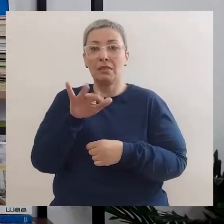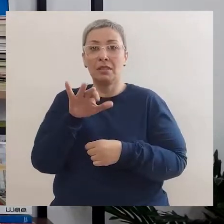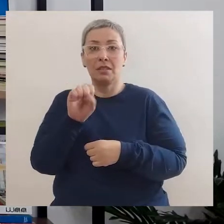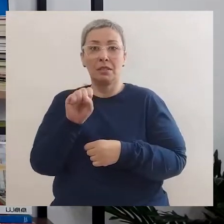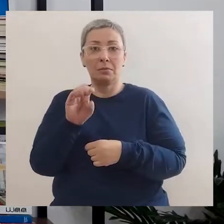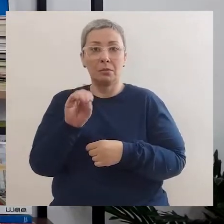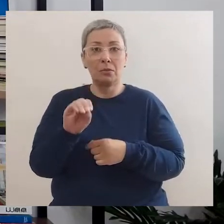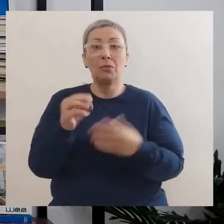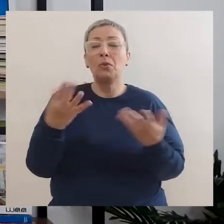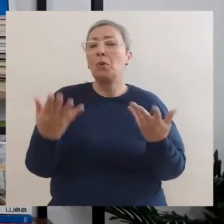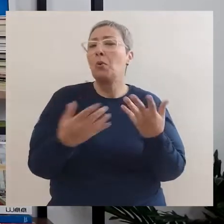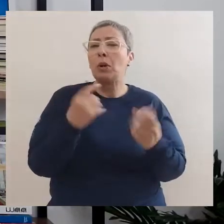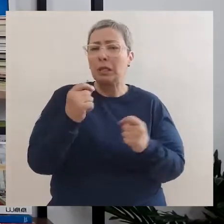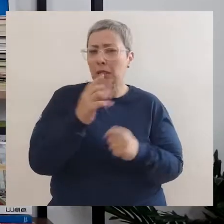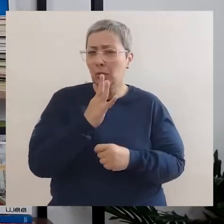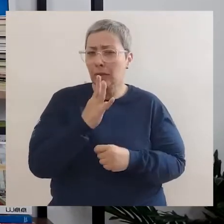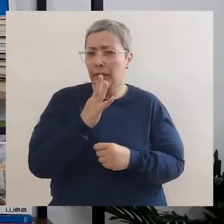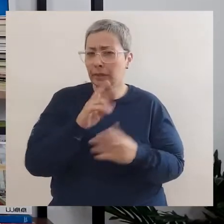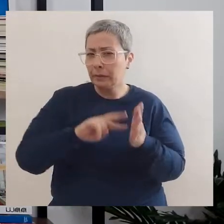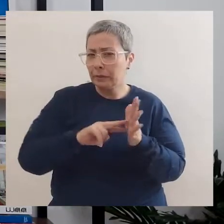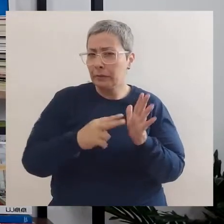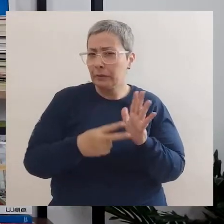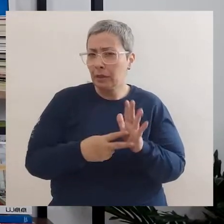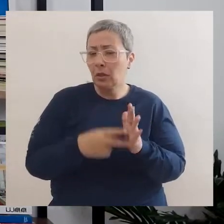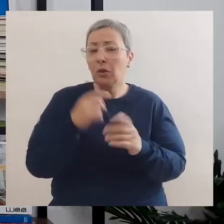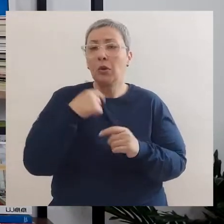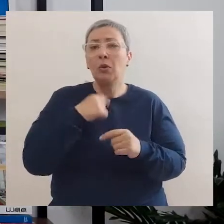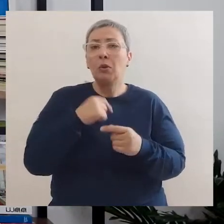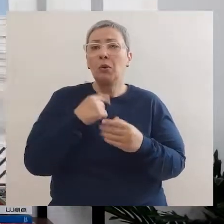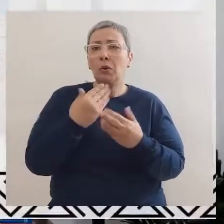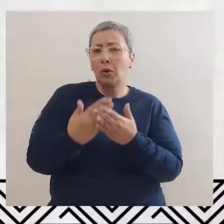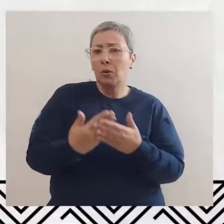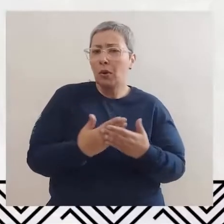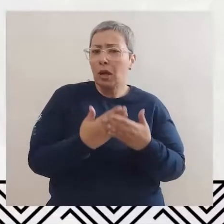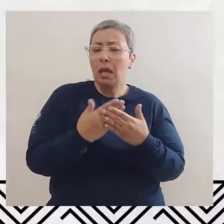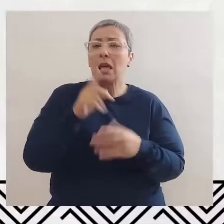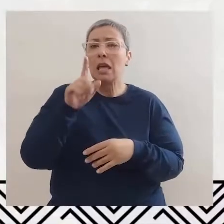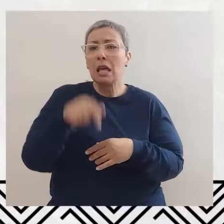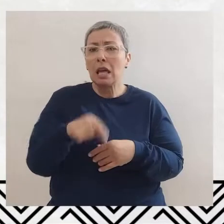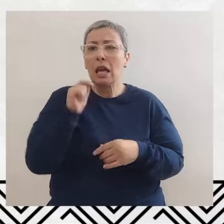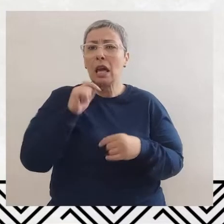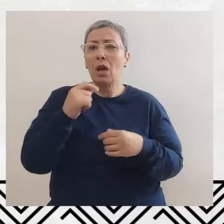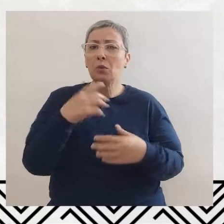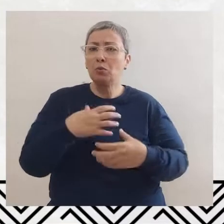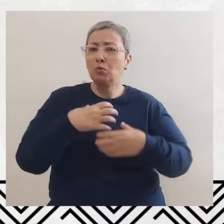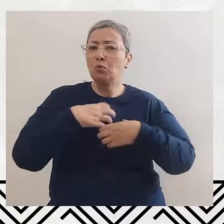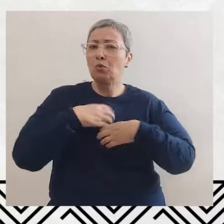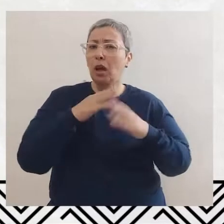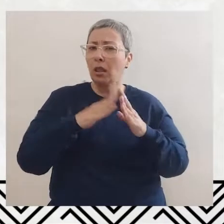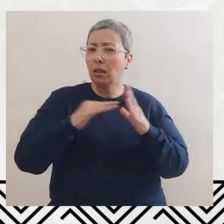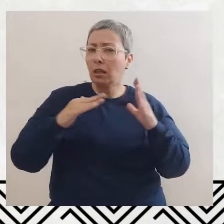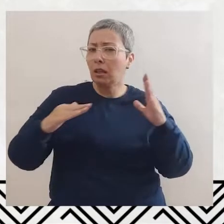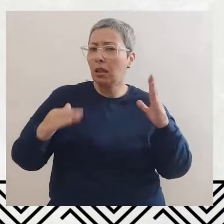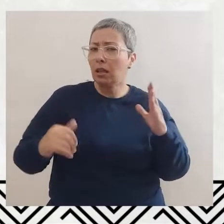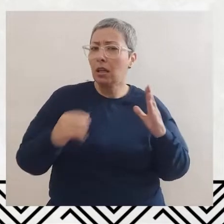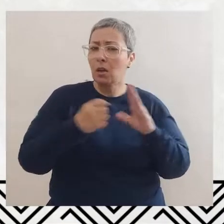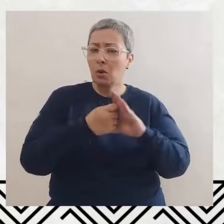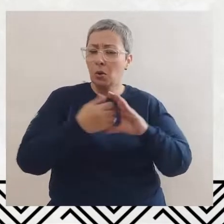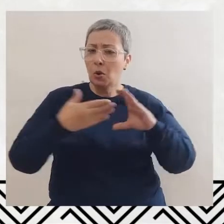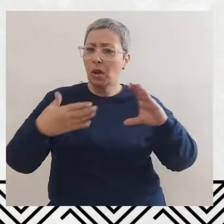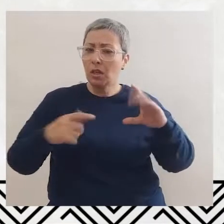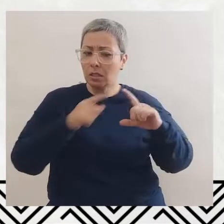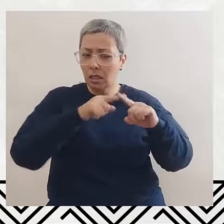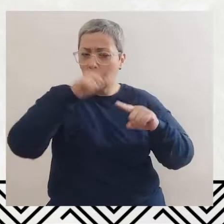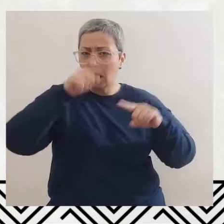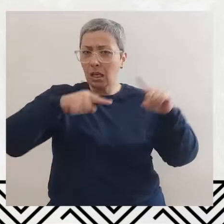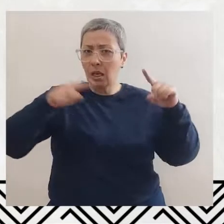sobre grafismo. Você sabe o que é o grafismo? Segundo os estudiosos, grafismo é um estilo característico